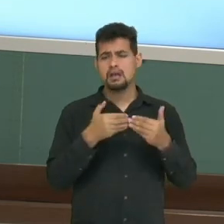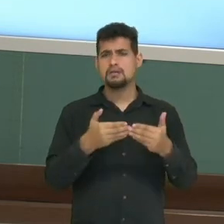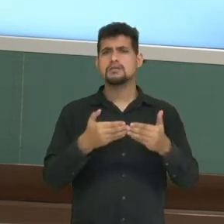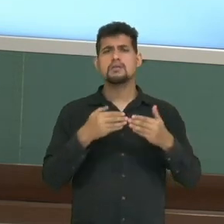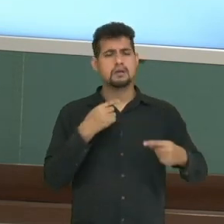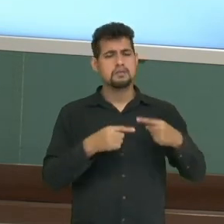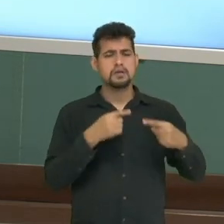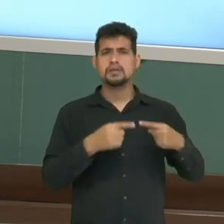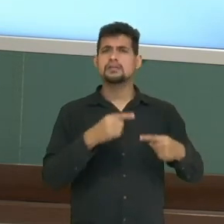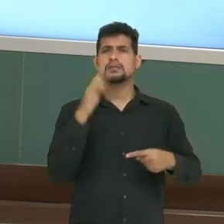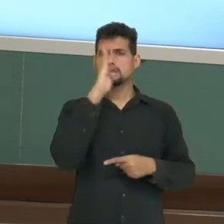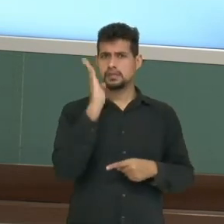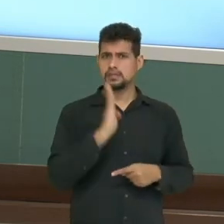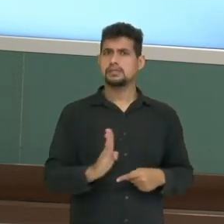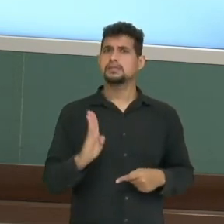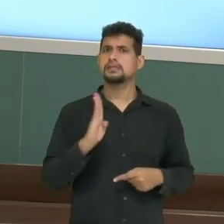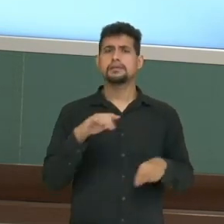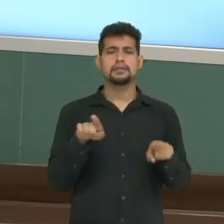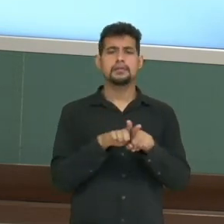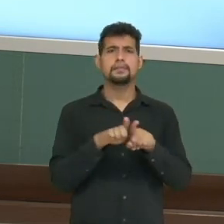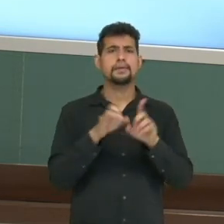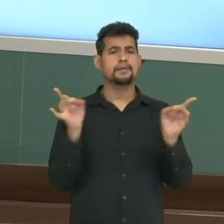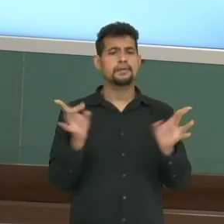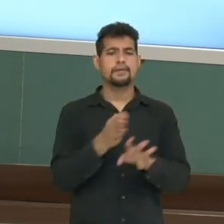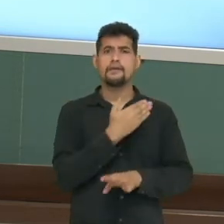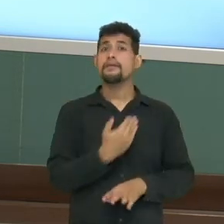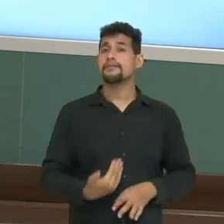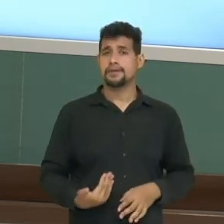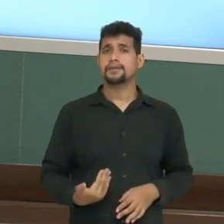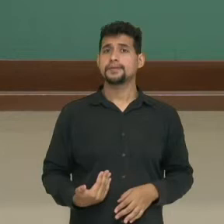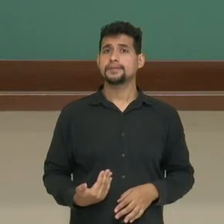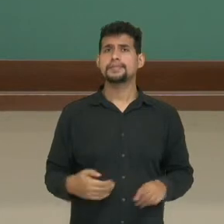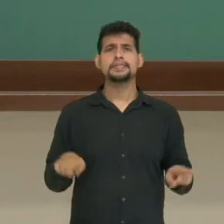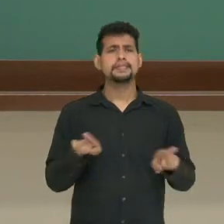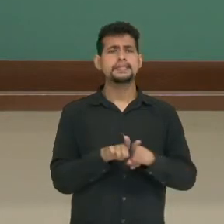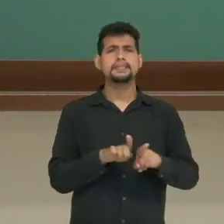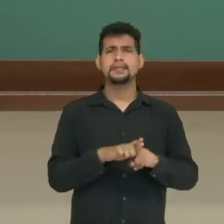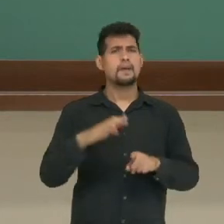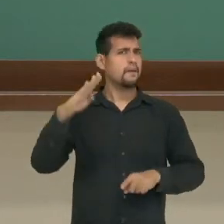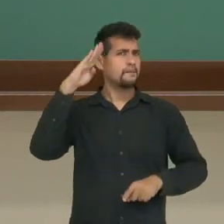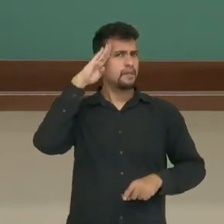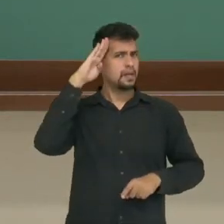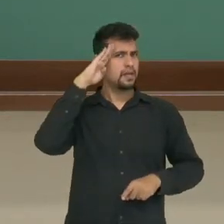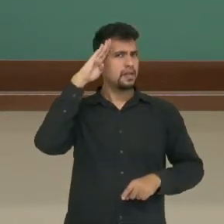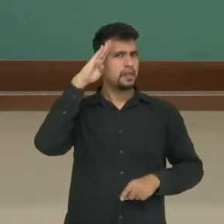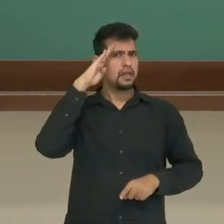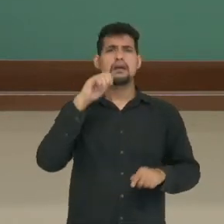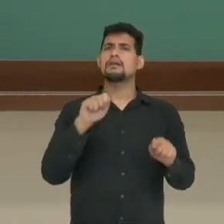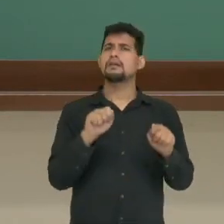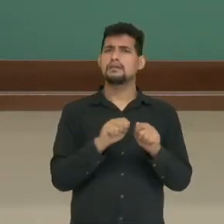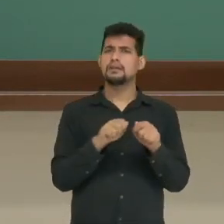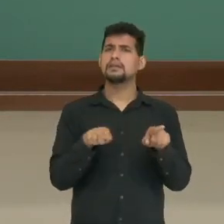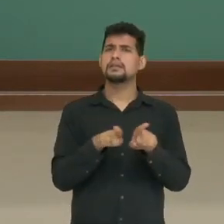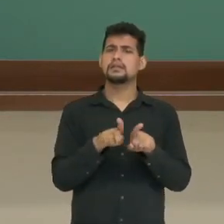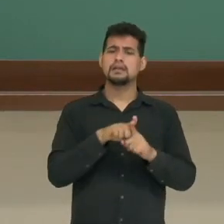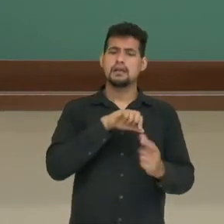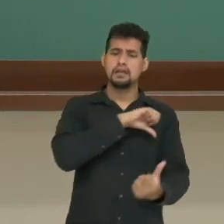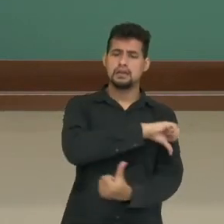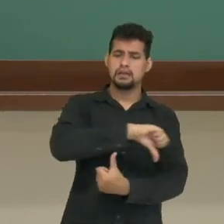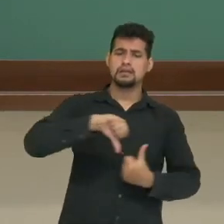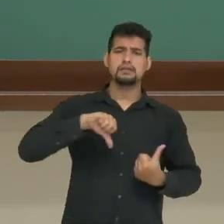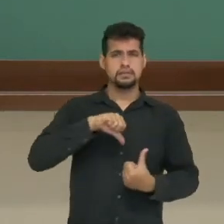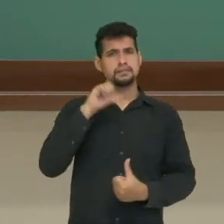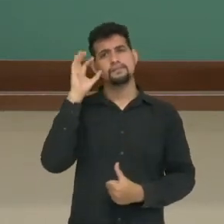no Brasil, em terminar o governo militar. E os militares da linha dura reagiam a essa transição que